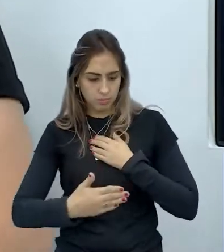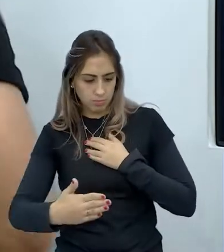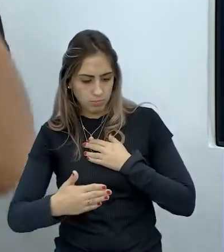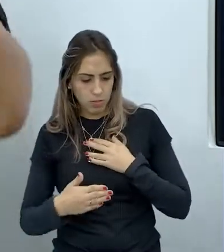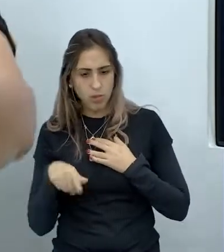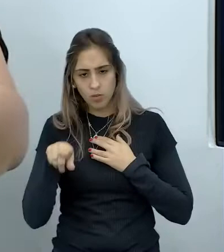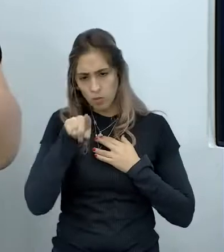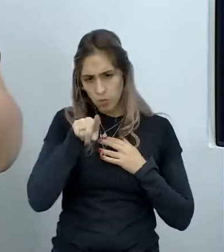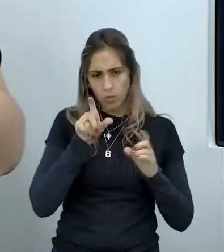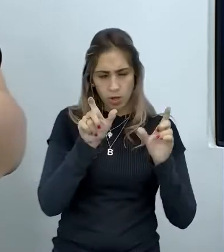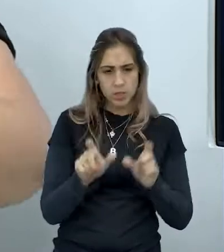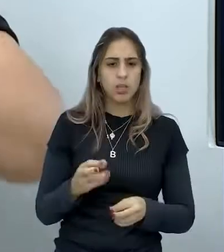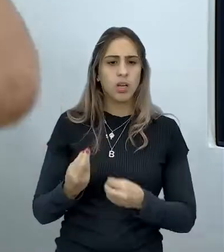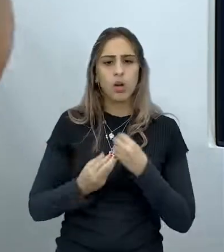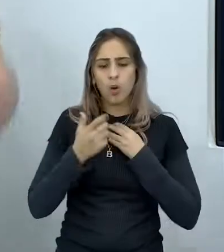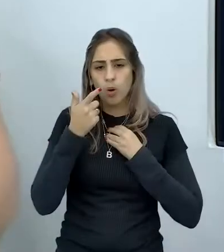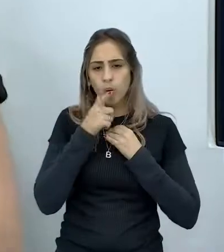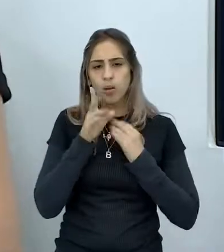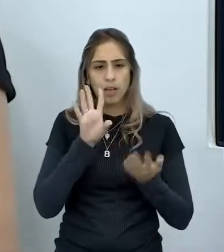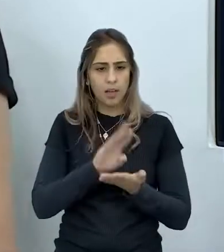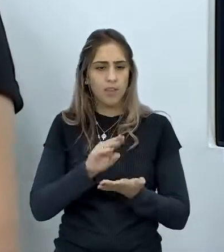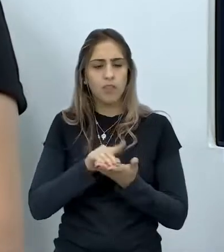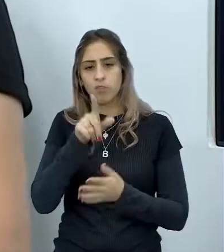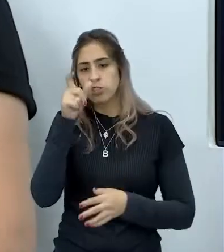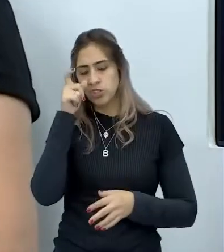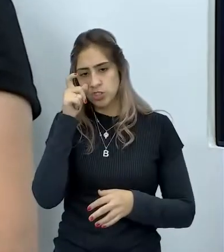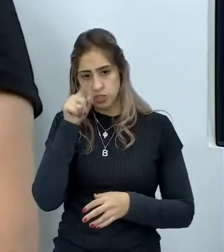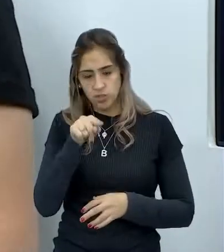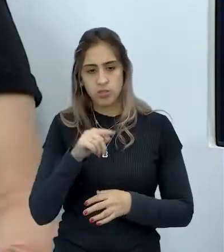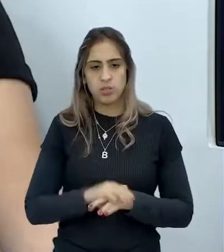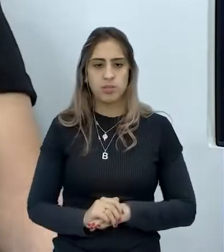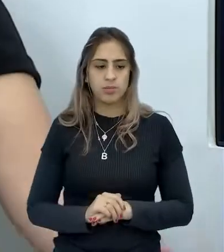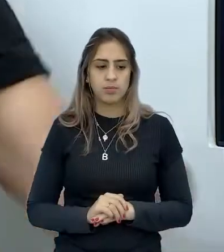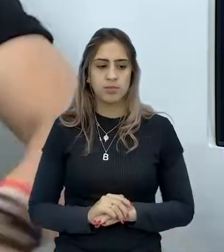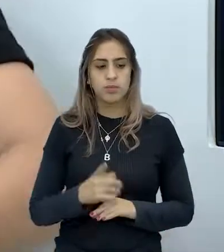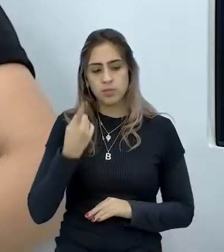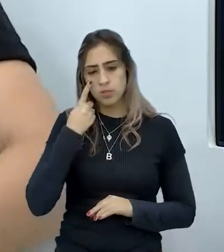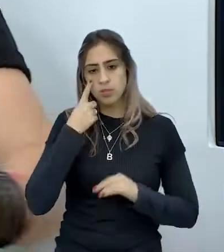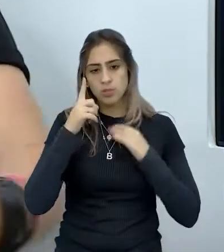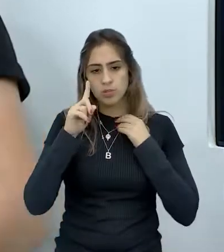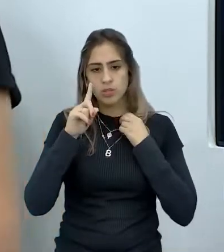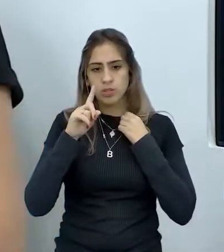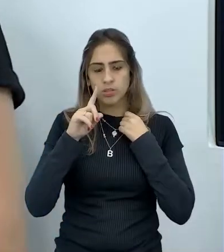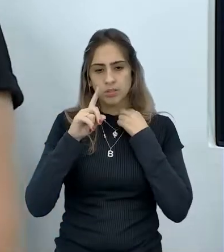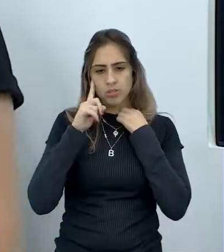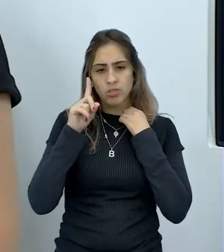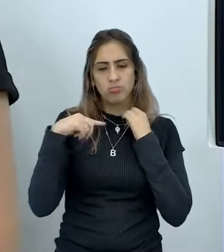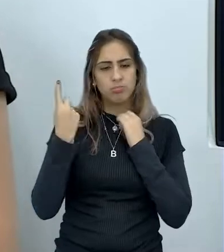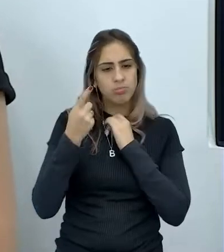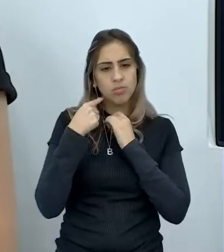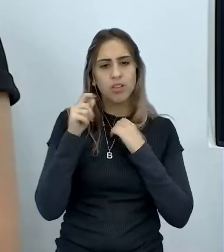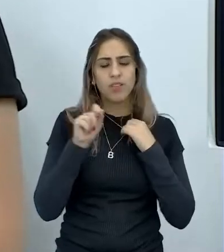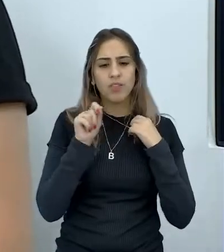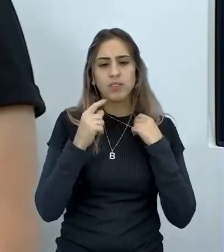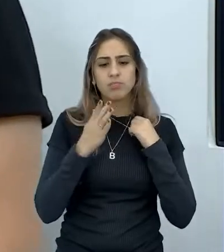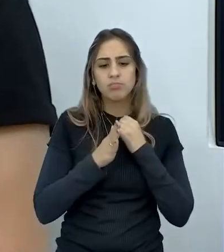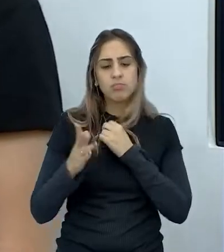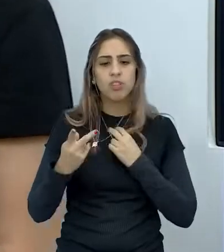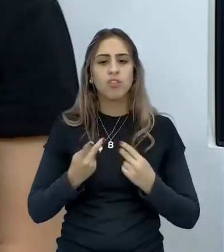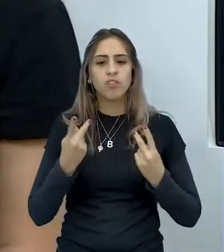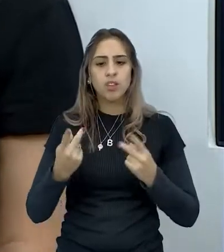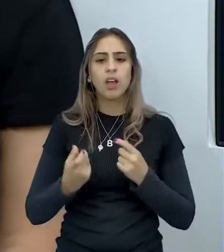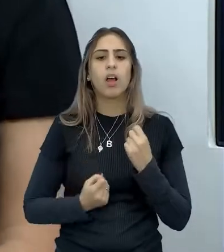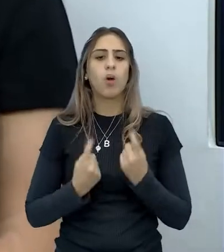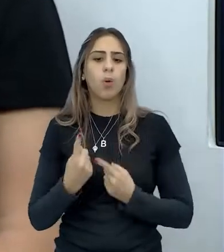No caso, você, como isso é gravado, eu não sei em que momento você vai assistir, mas no dia que eu estou, né, a gente está fazendo aí um circuito de visitar